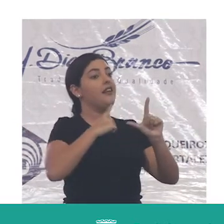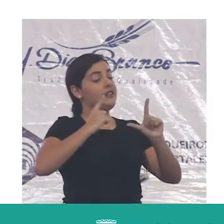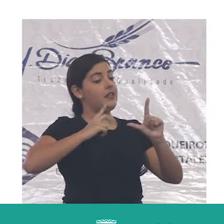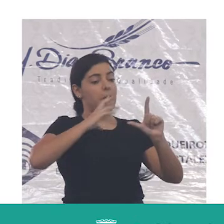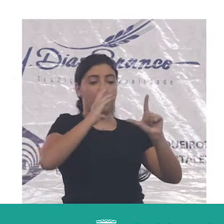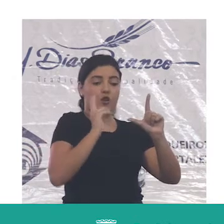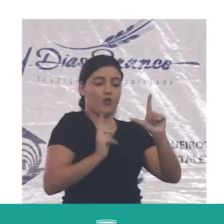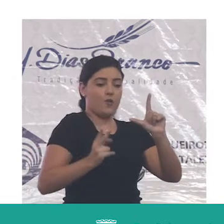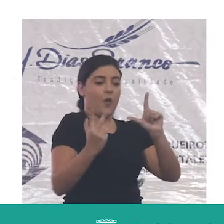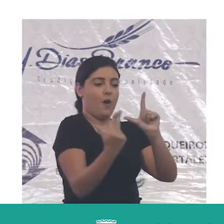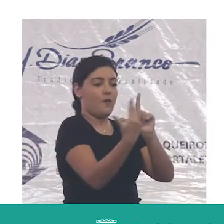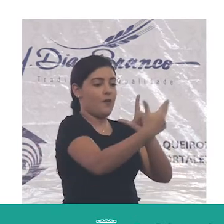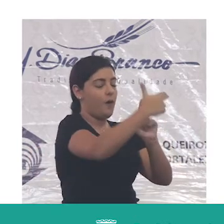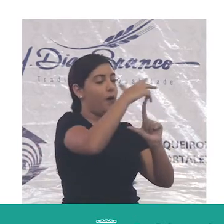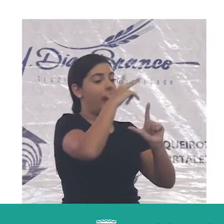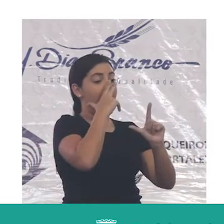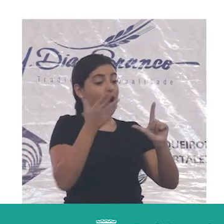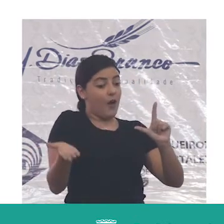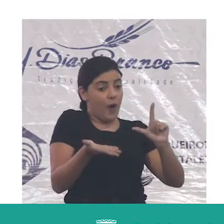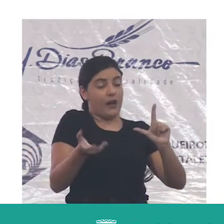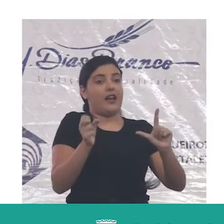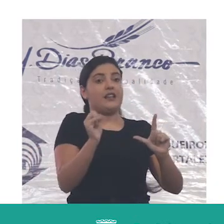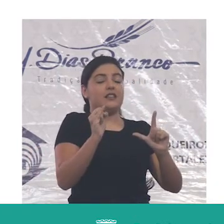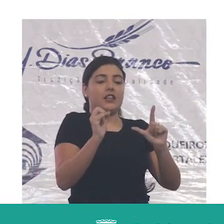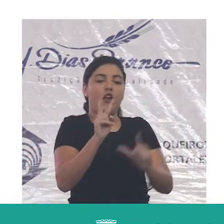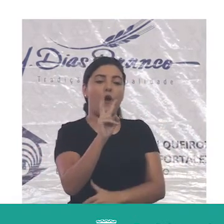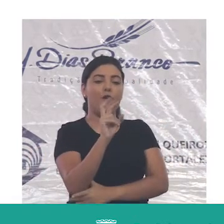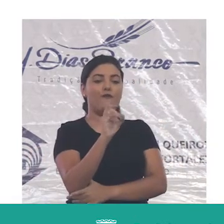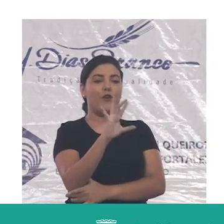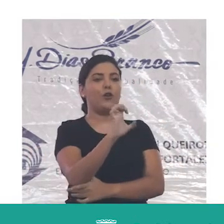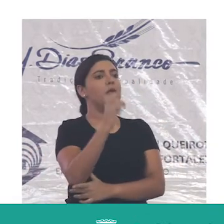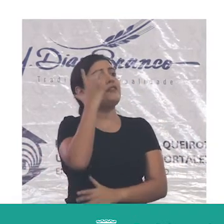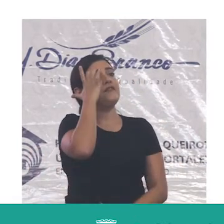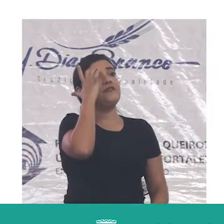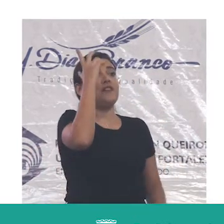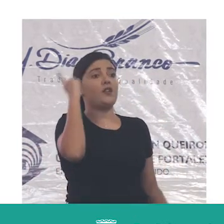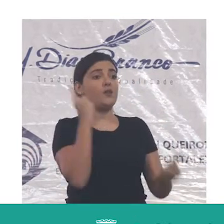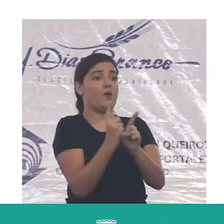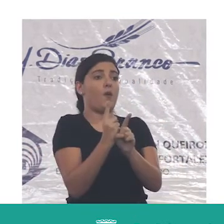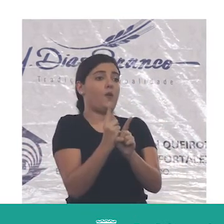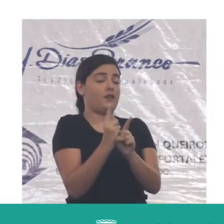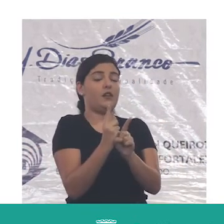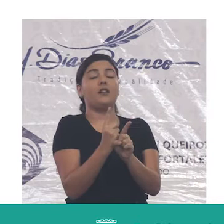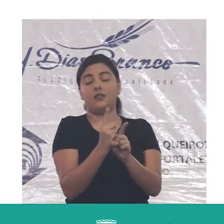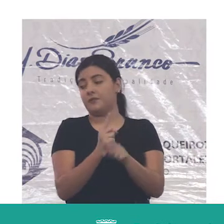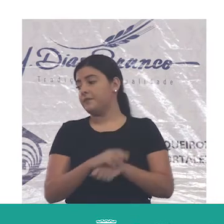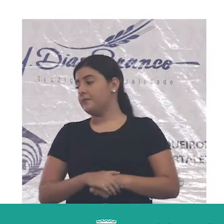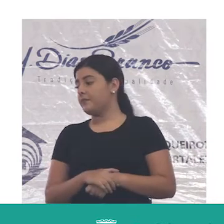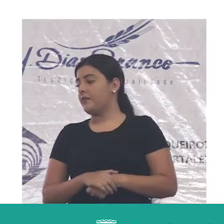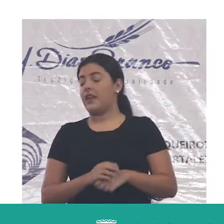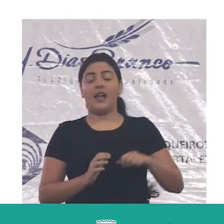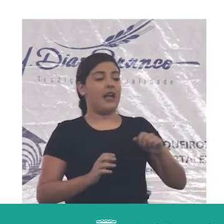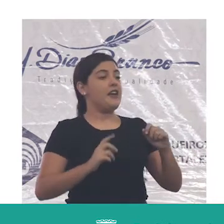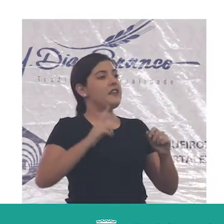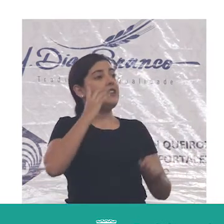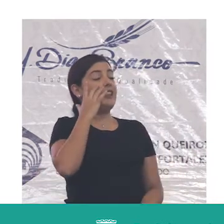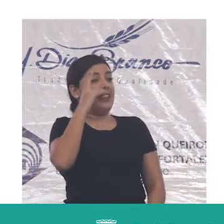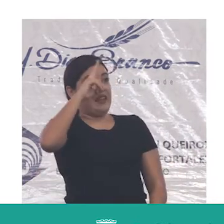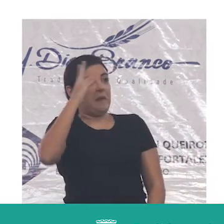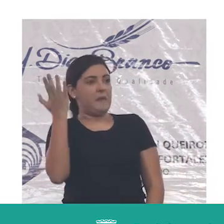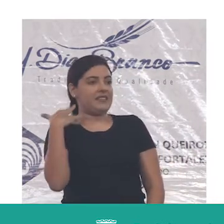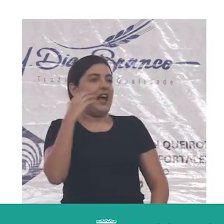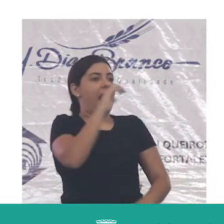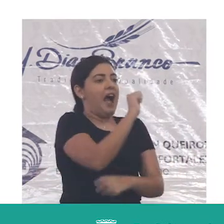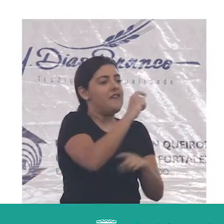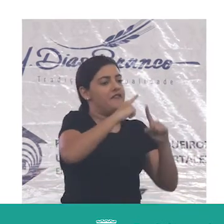todas iguais. Então quando eu fizer o volume, vai ficar bem mais fácil, que vai ficar, em vez de A vezes B vezes C,